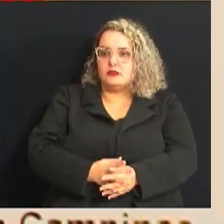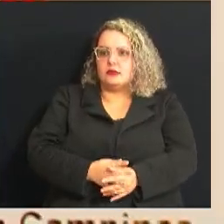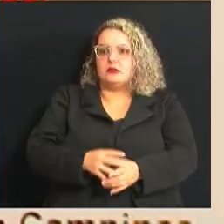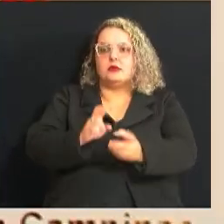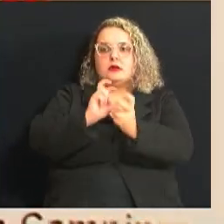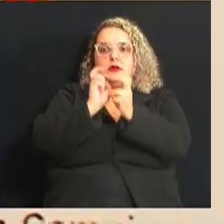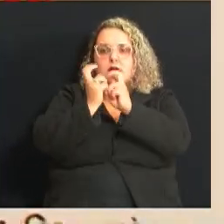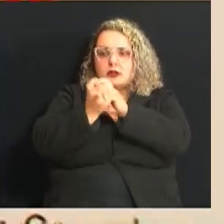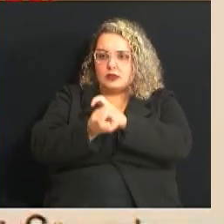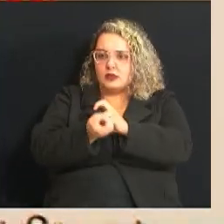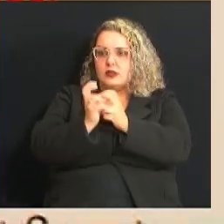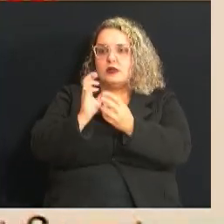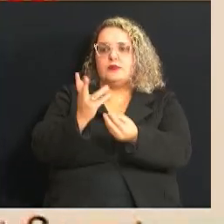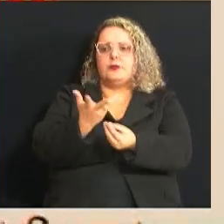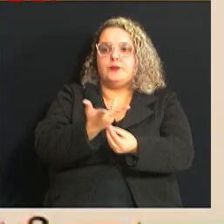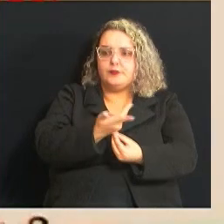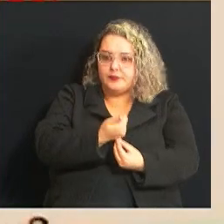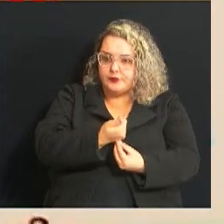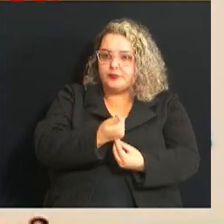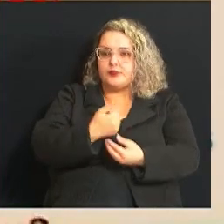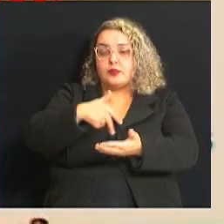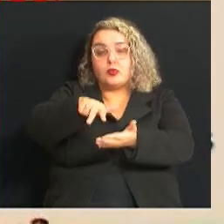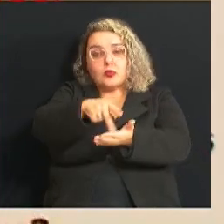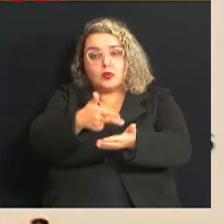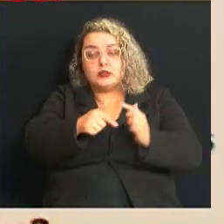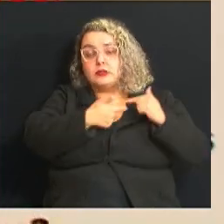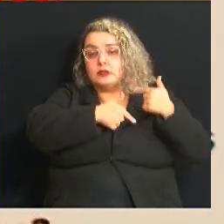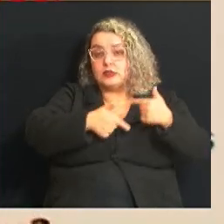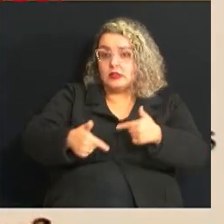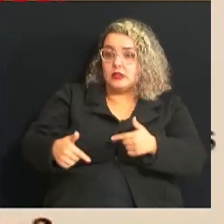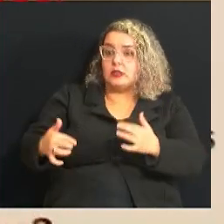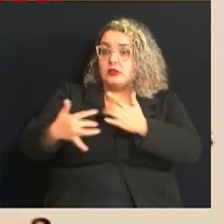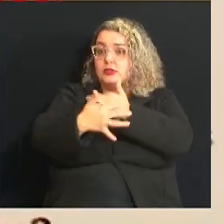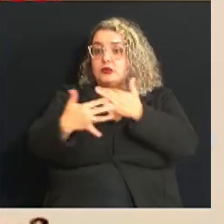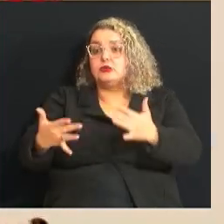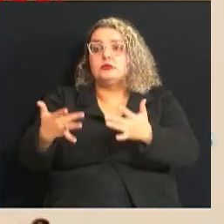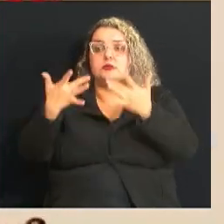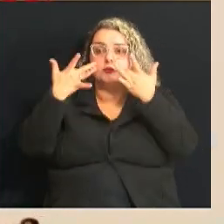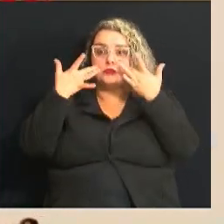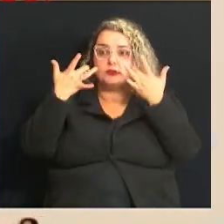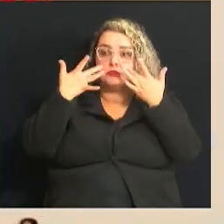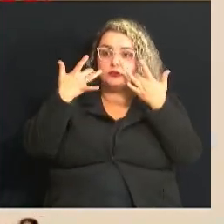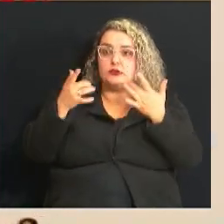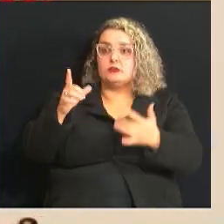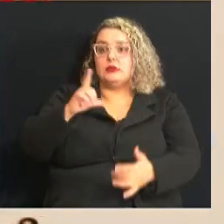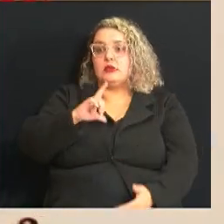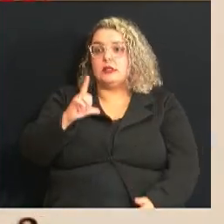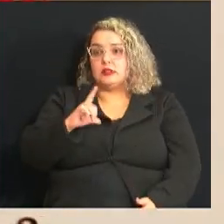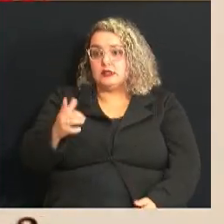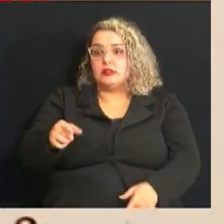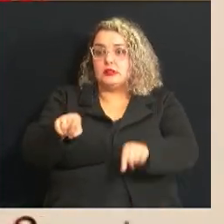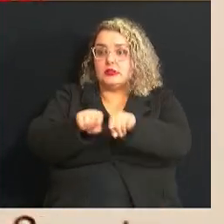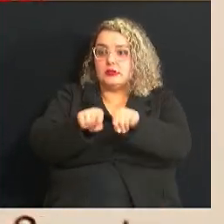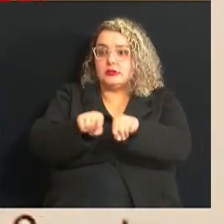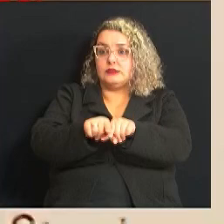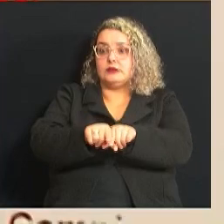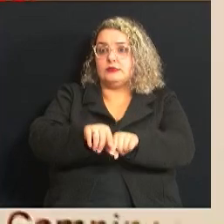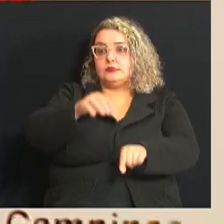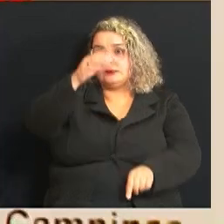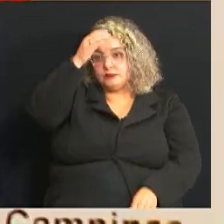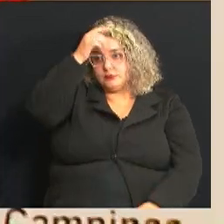capoeira, arte, danças clássicas e urbanas, teatro. A gente vai ter também